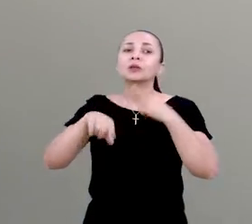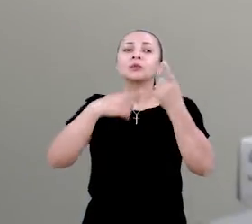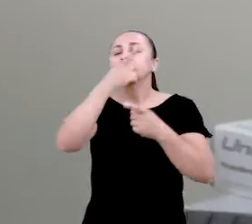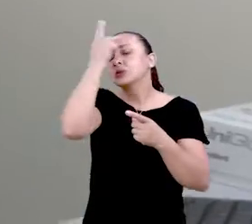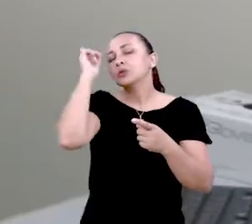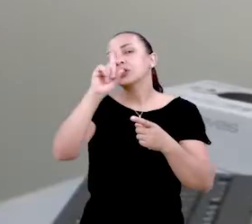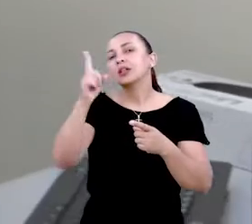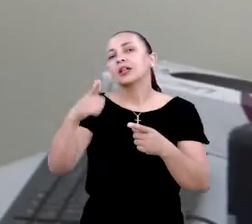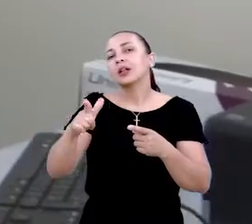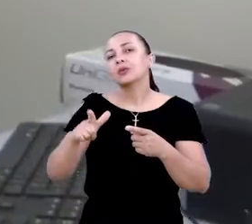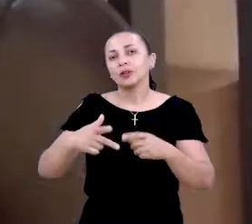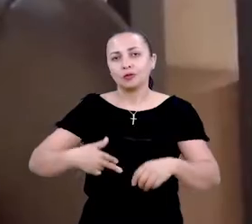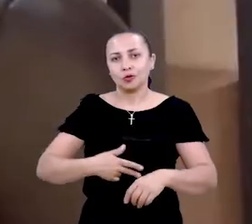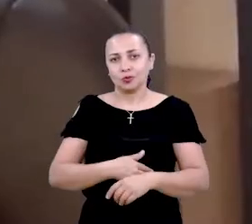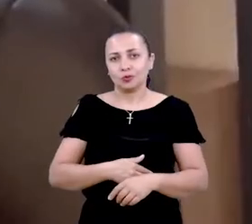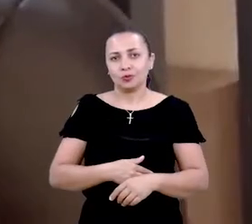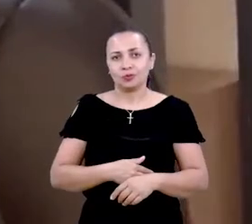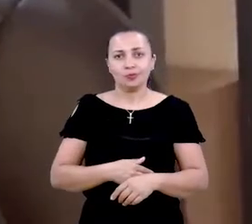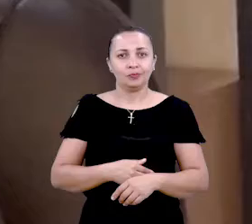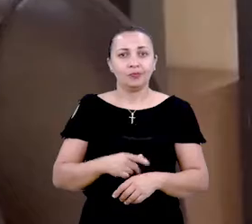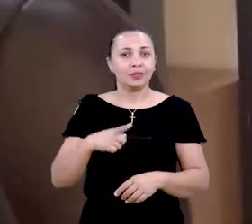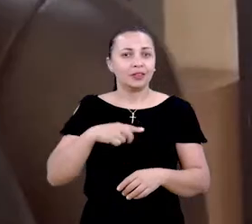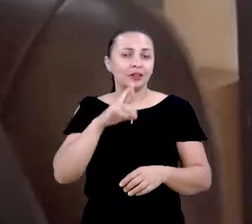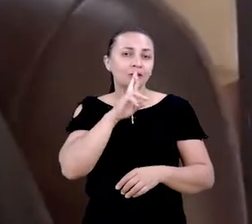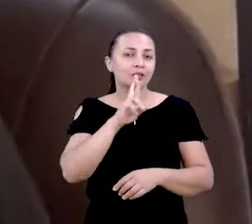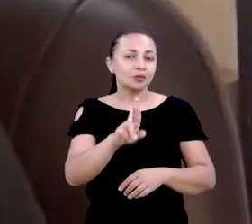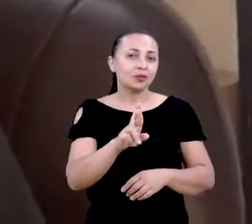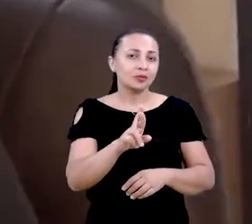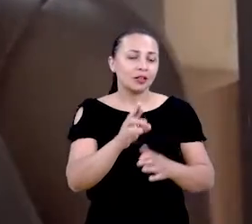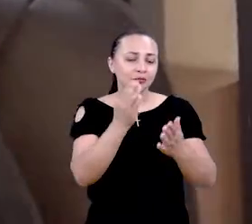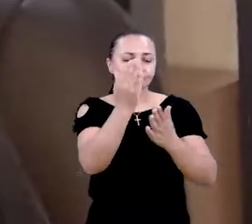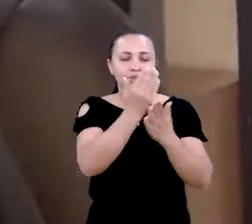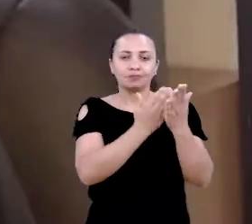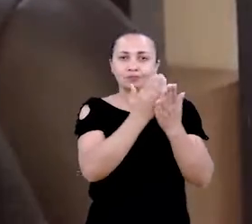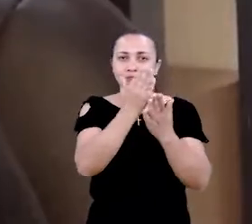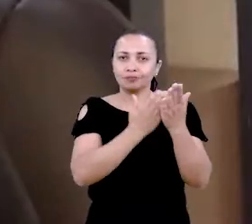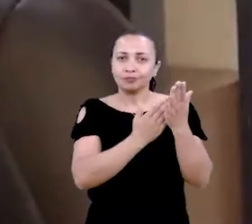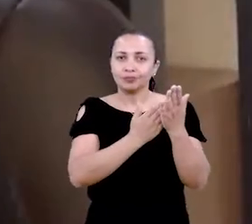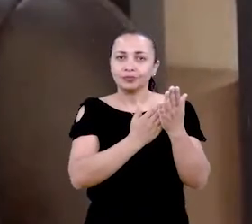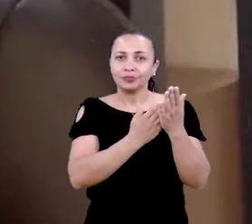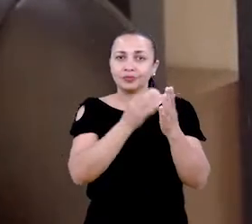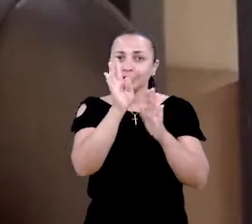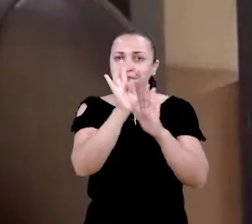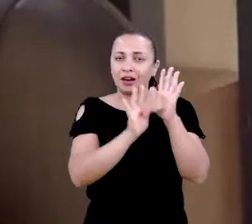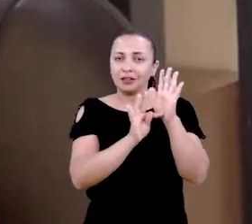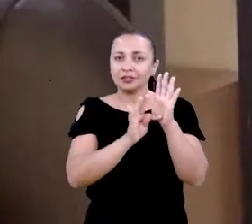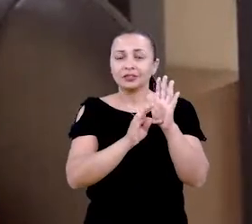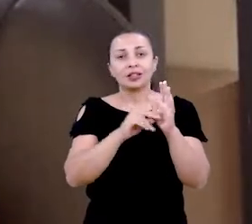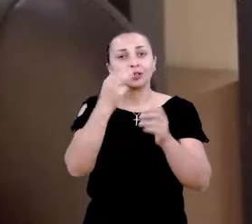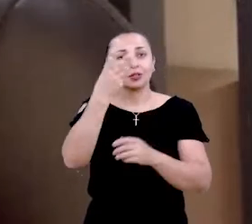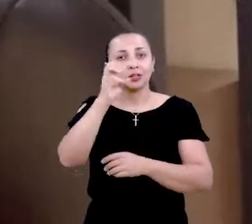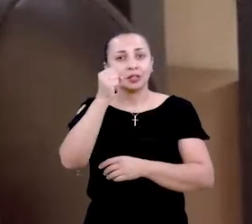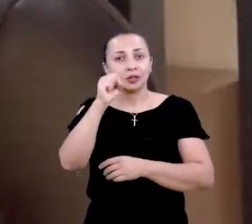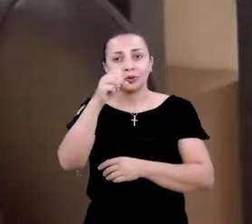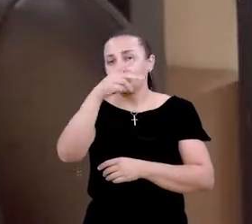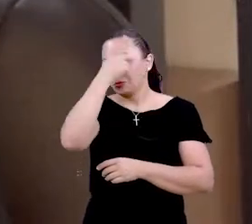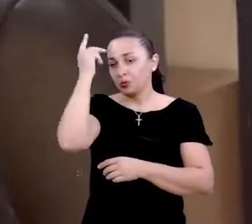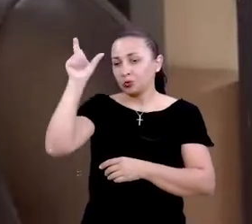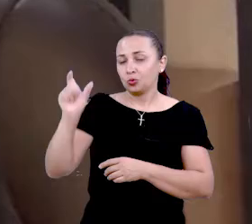não sofreram esse procedimento. Segundo os resultados obtidos na minha tese, dos 38 pacientes que